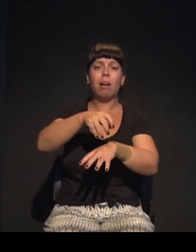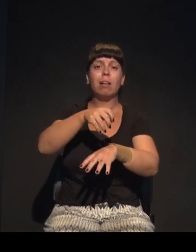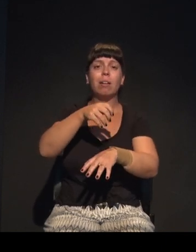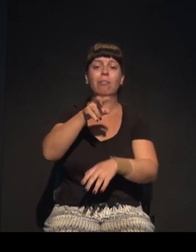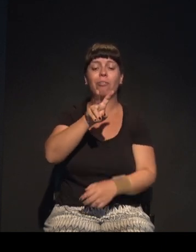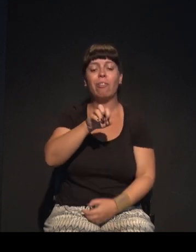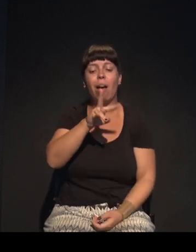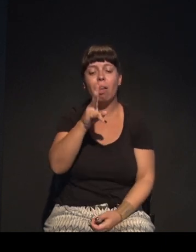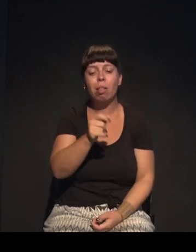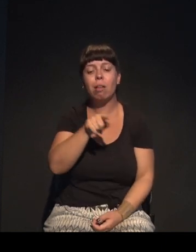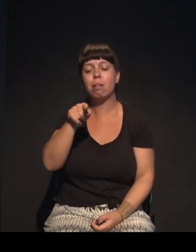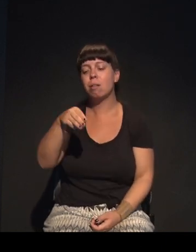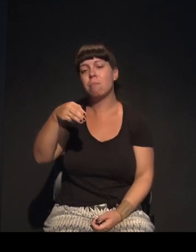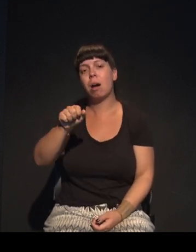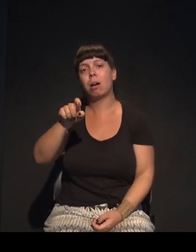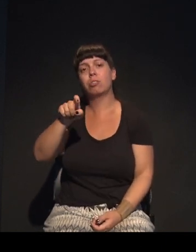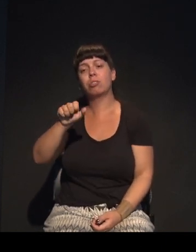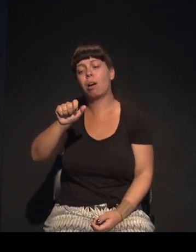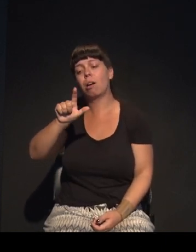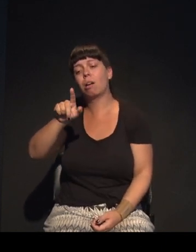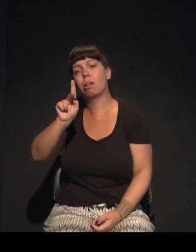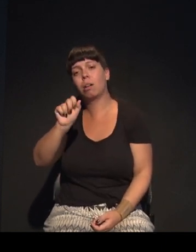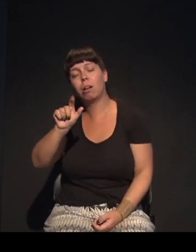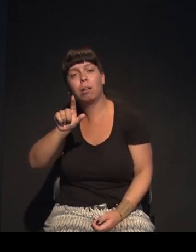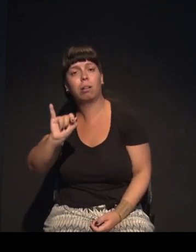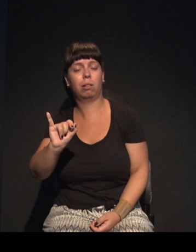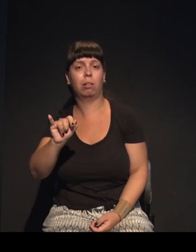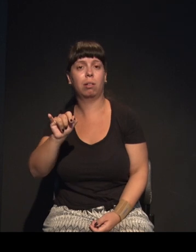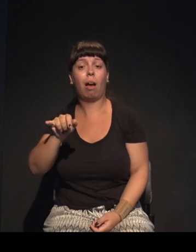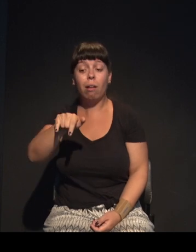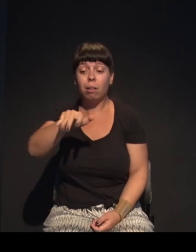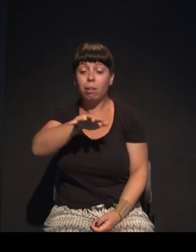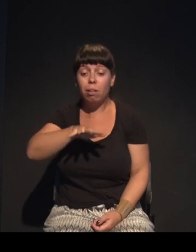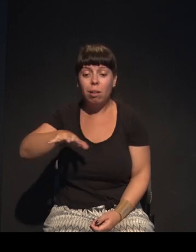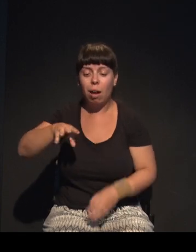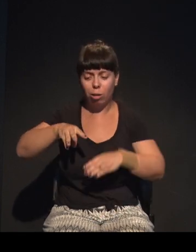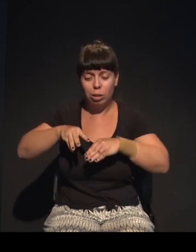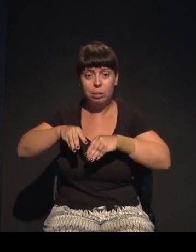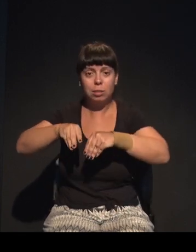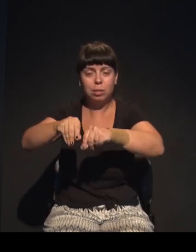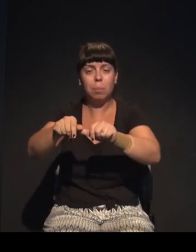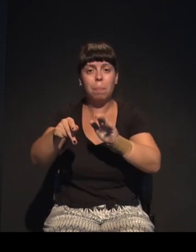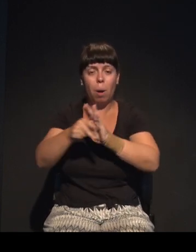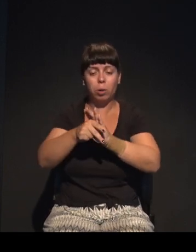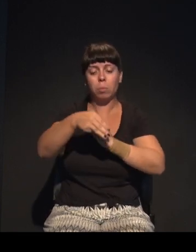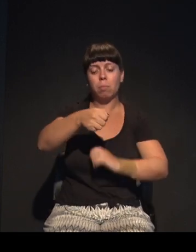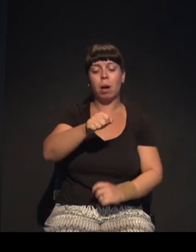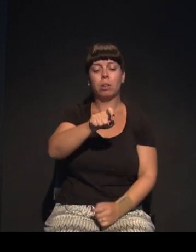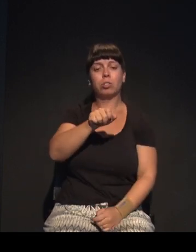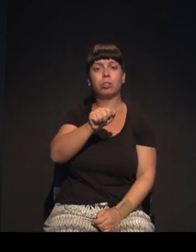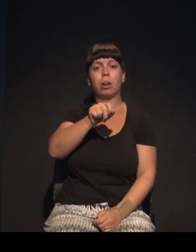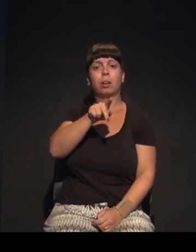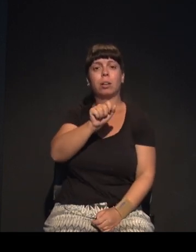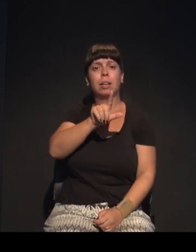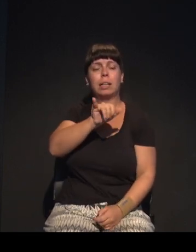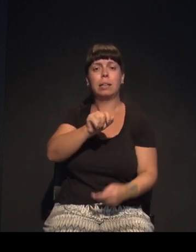era espaço território territorial maxacali pataxó krenak